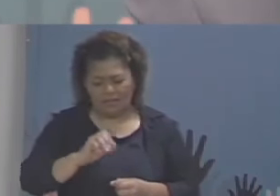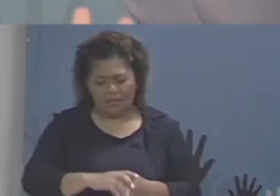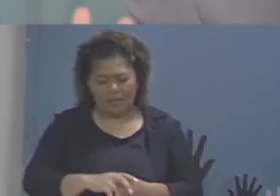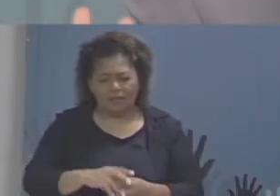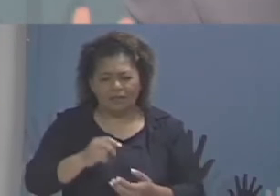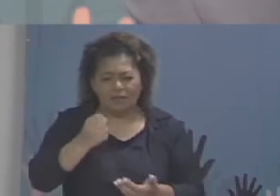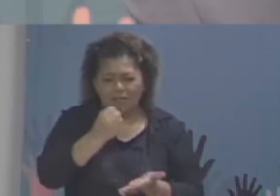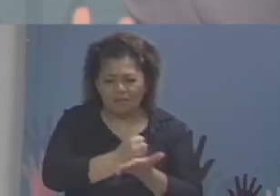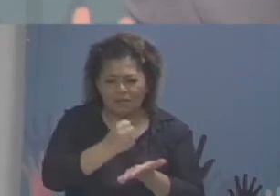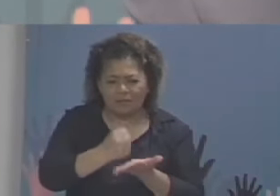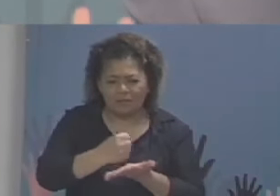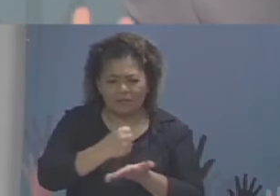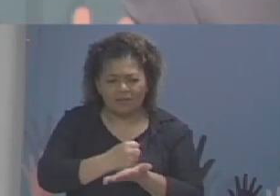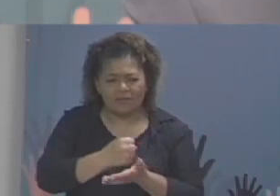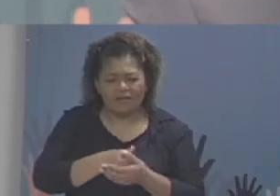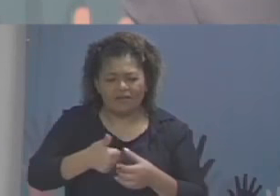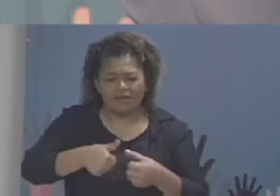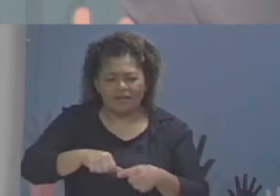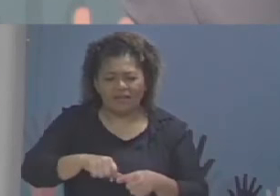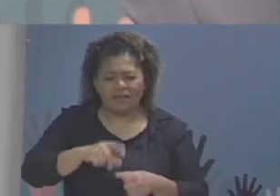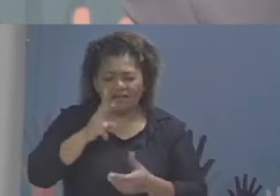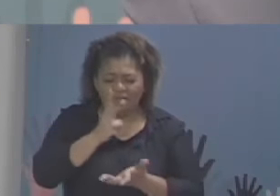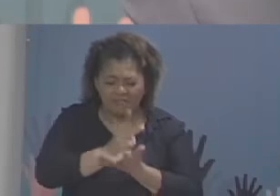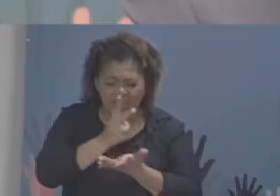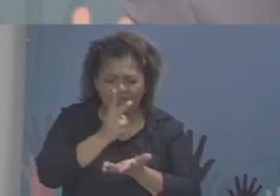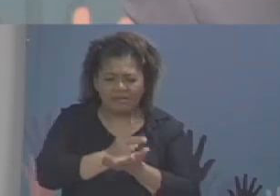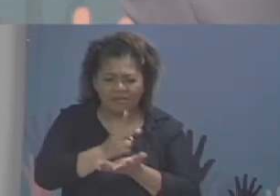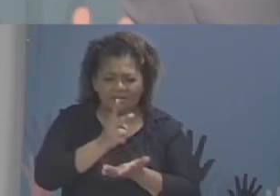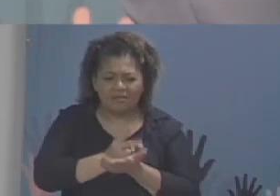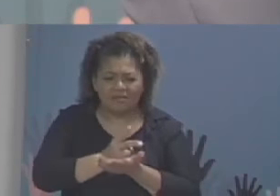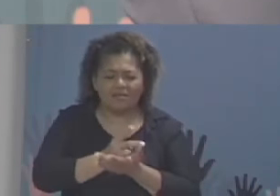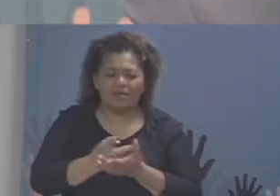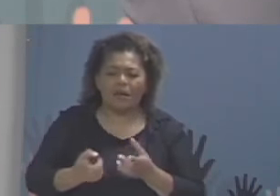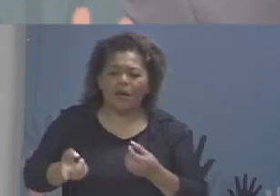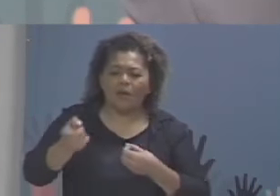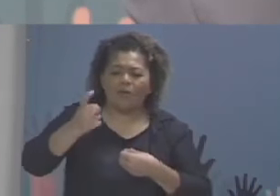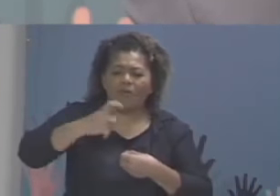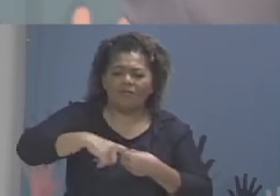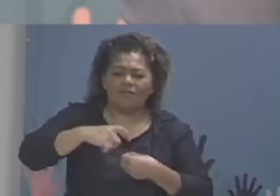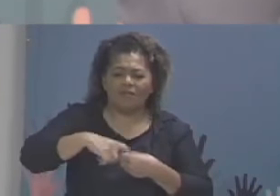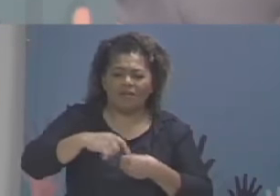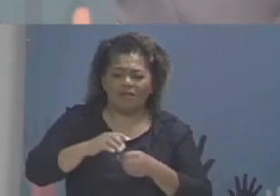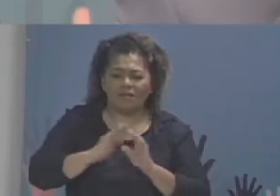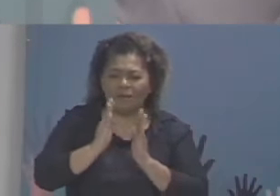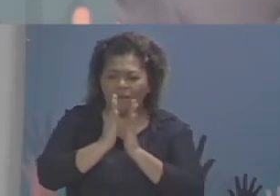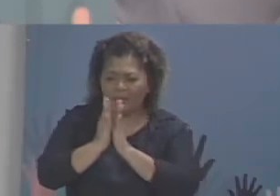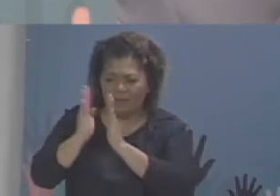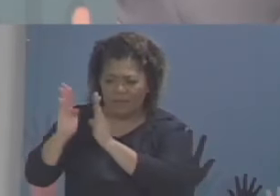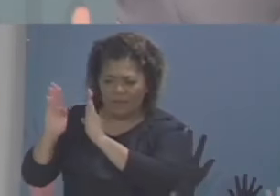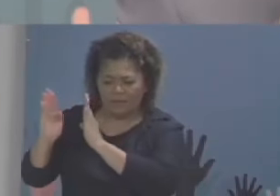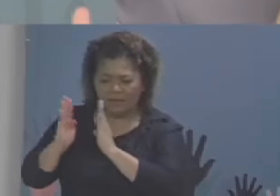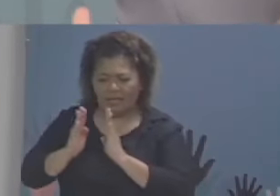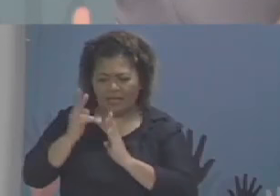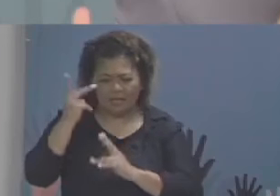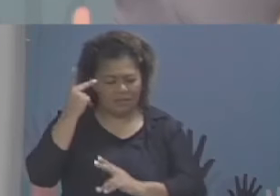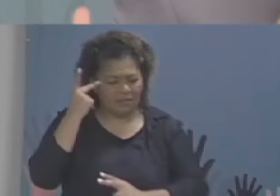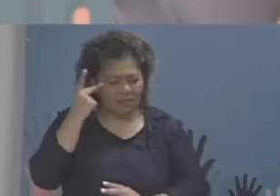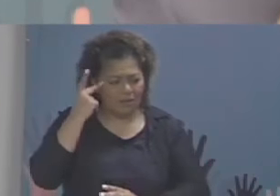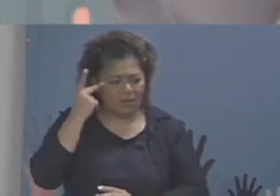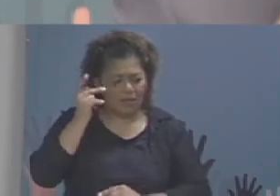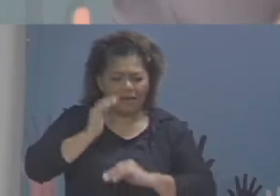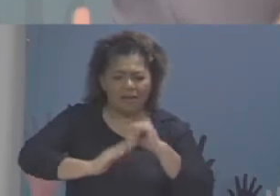pudesse hospedar. Ficava todo ano aquele nervosismo. Nós celebramos um convênio com a Biblioteca da Universidade de São Paulo. As práticas e